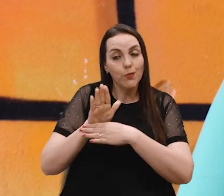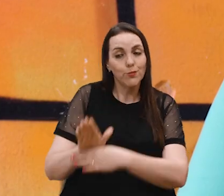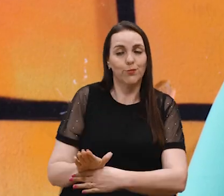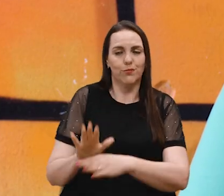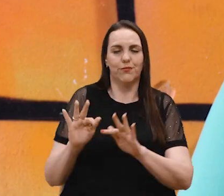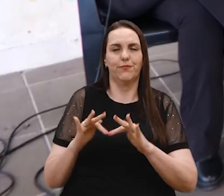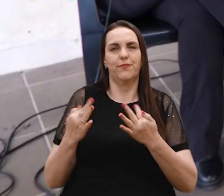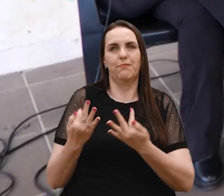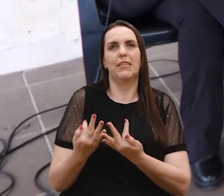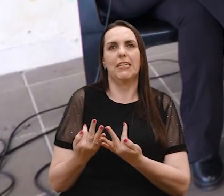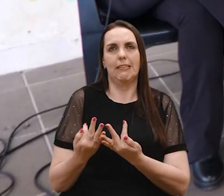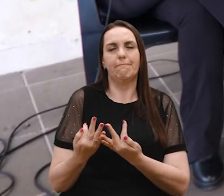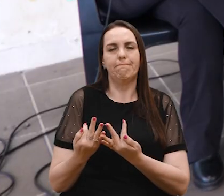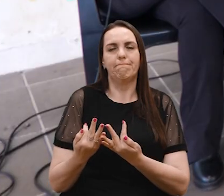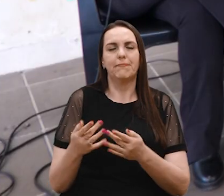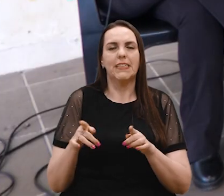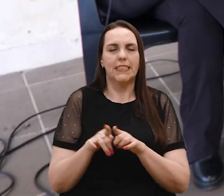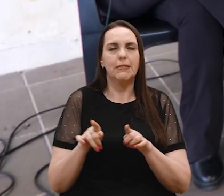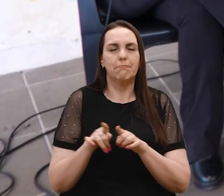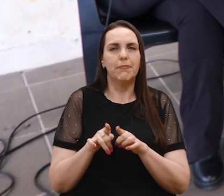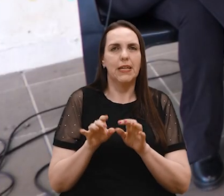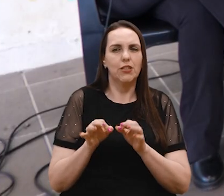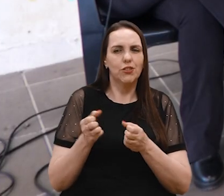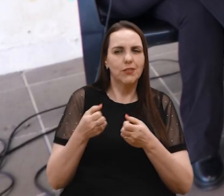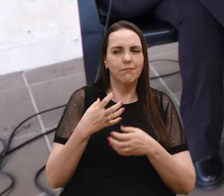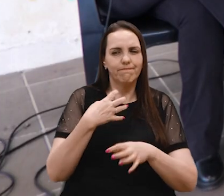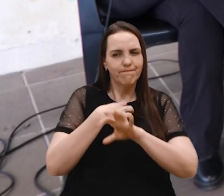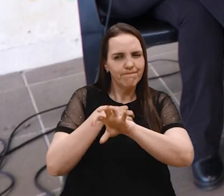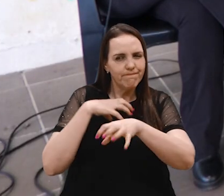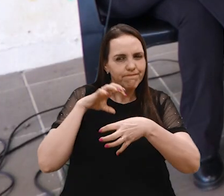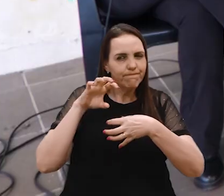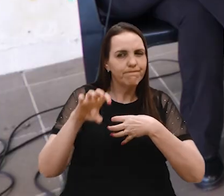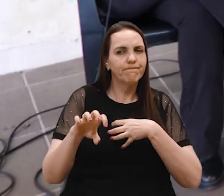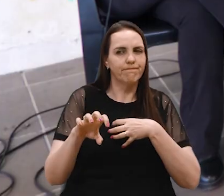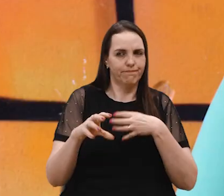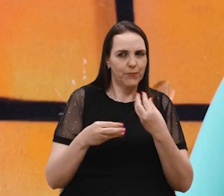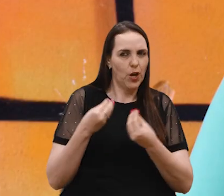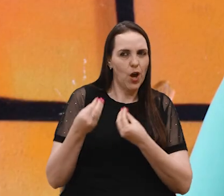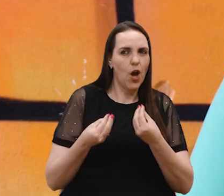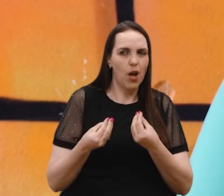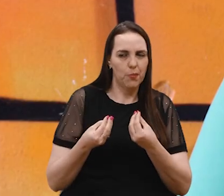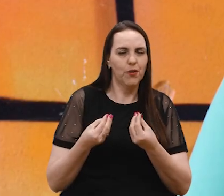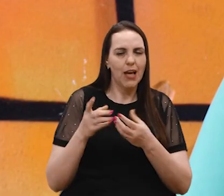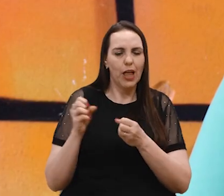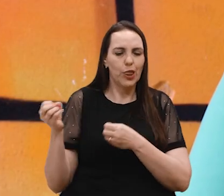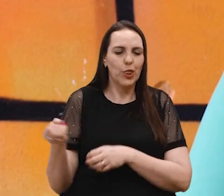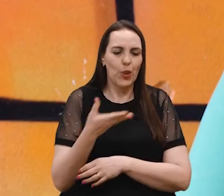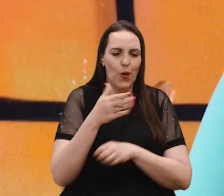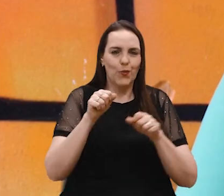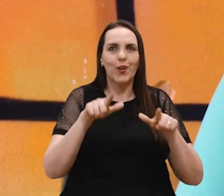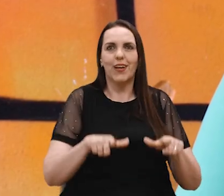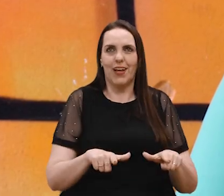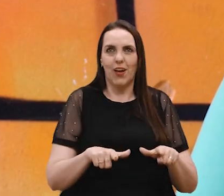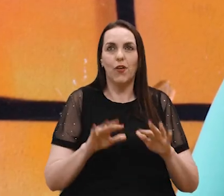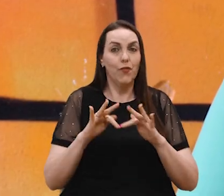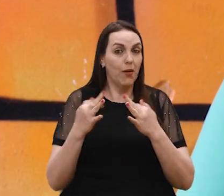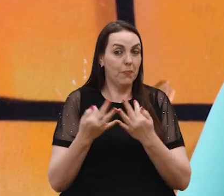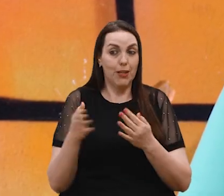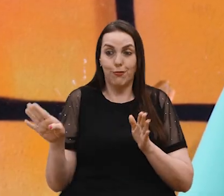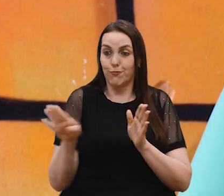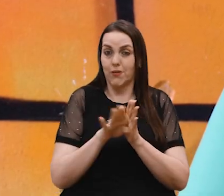a essas famílias, uma gestão mesmo de se colocar em um lugar novo. E famílias que